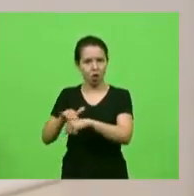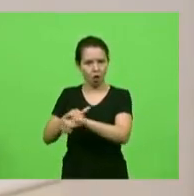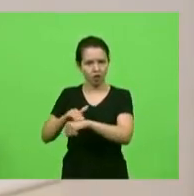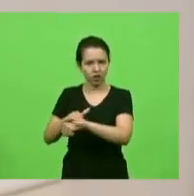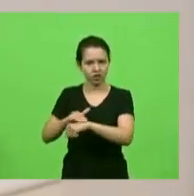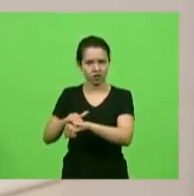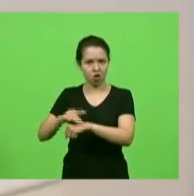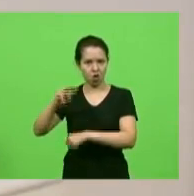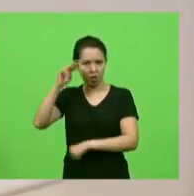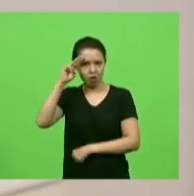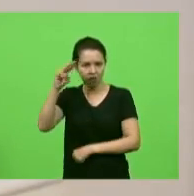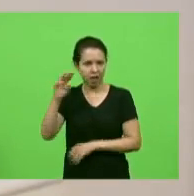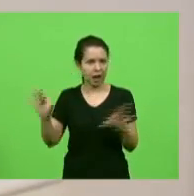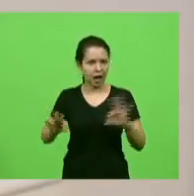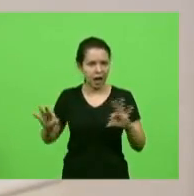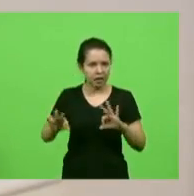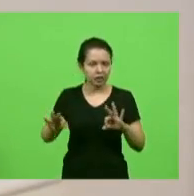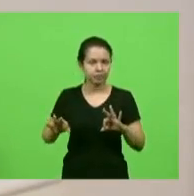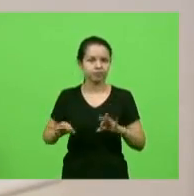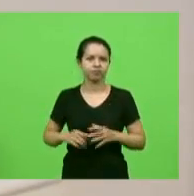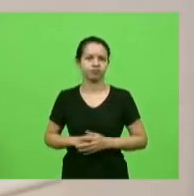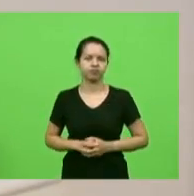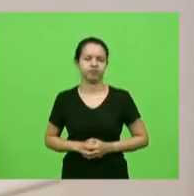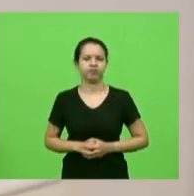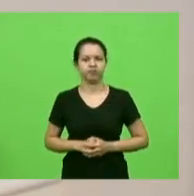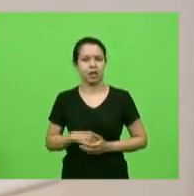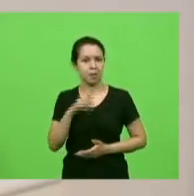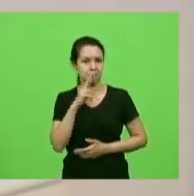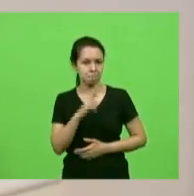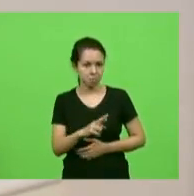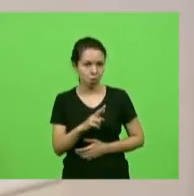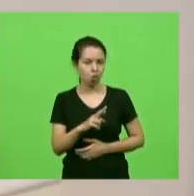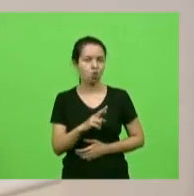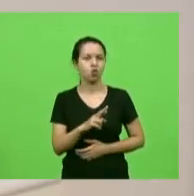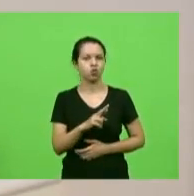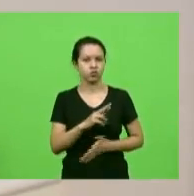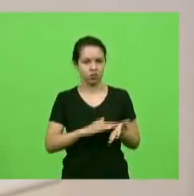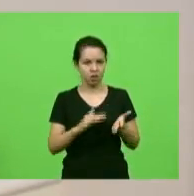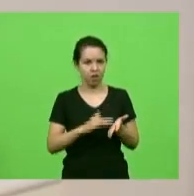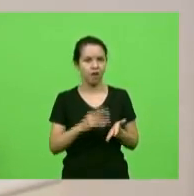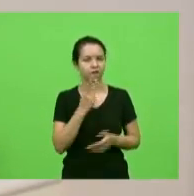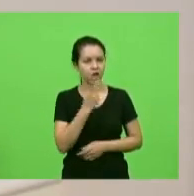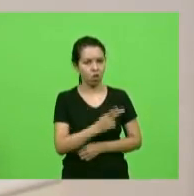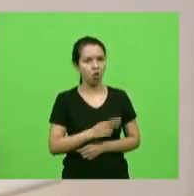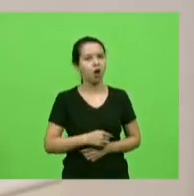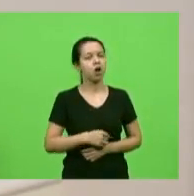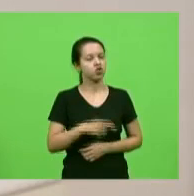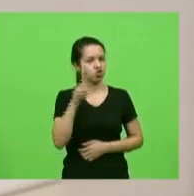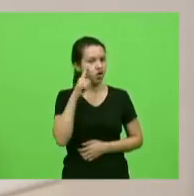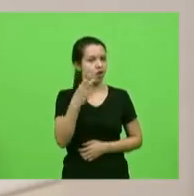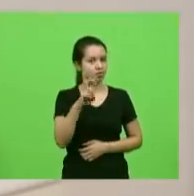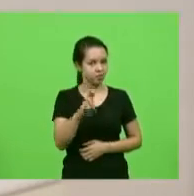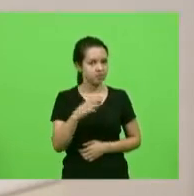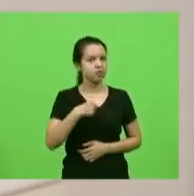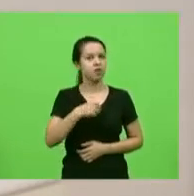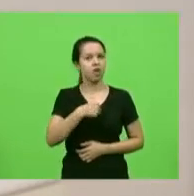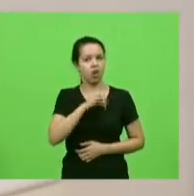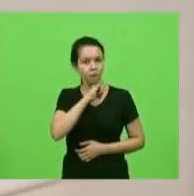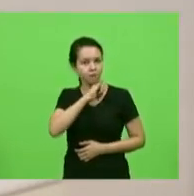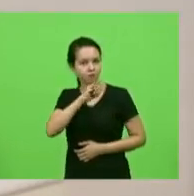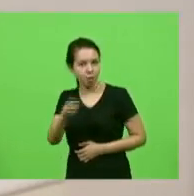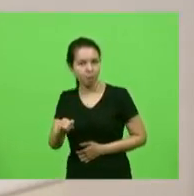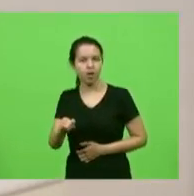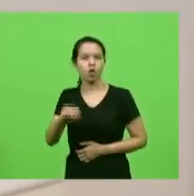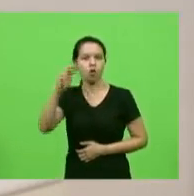de Souza Zeferino. Dia 15, deputado, eu já coloquei. Logo depois que eu saí da Procuradoria-Geral do Estado, informei o governador. Dia